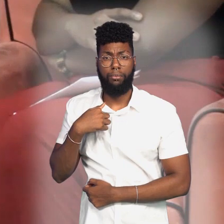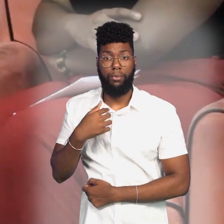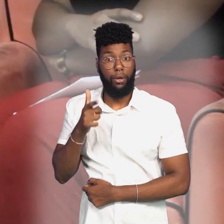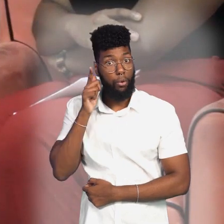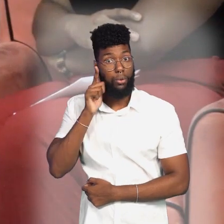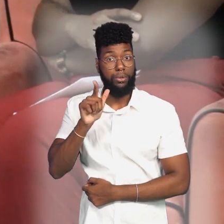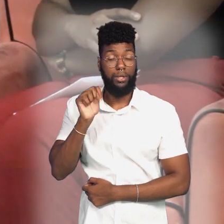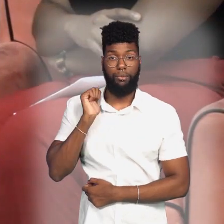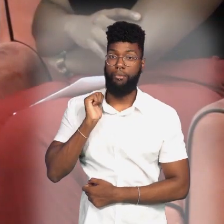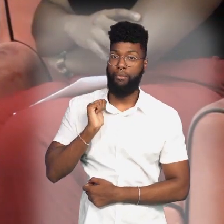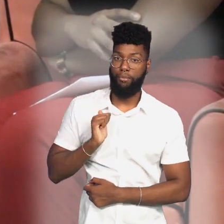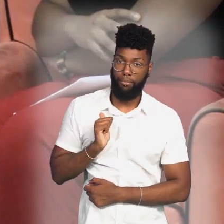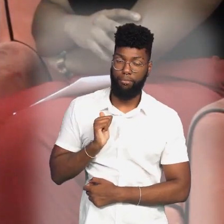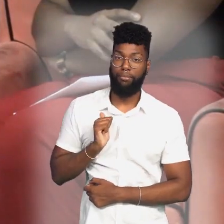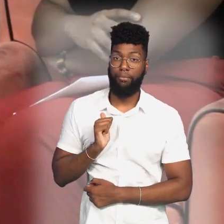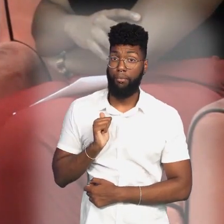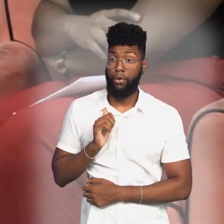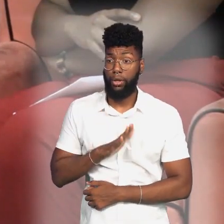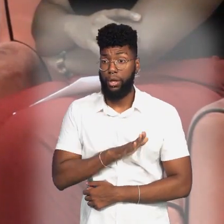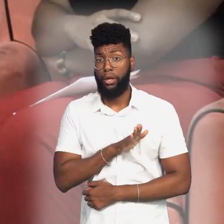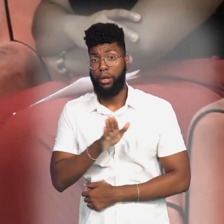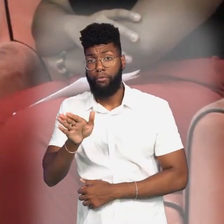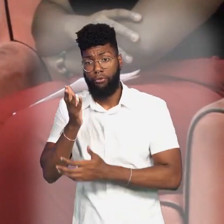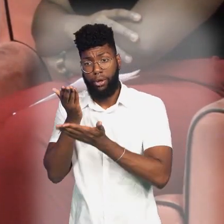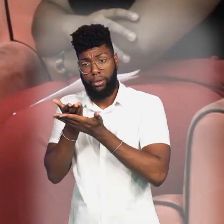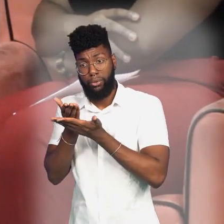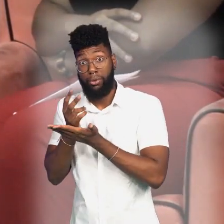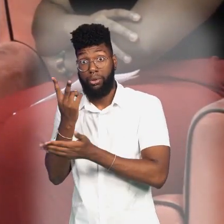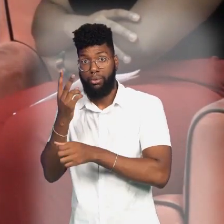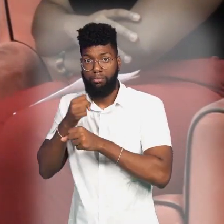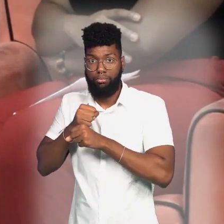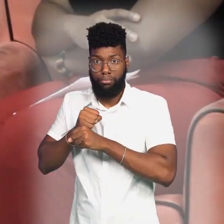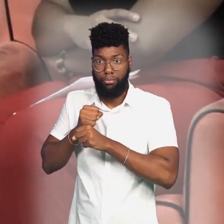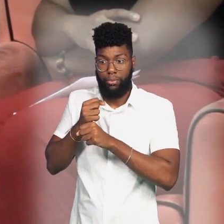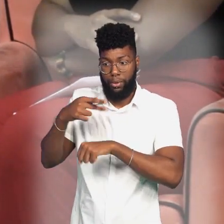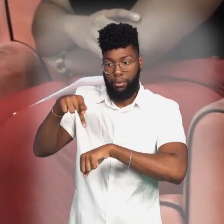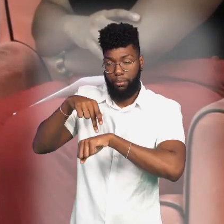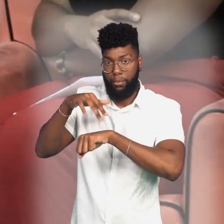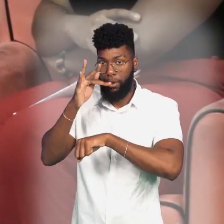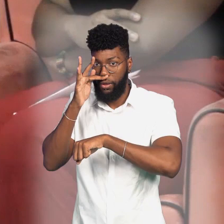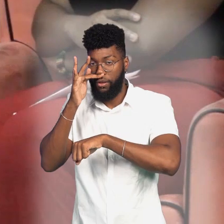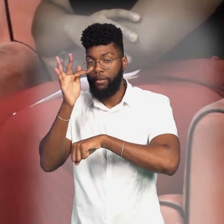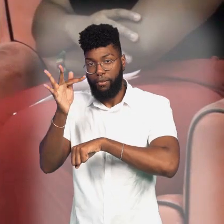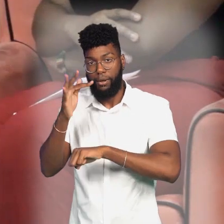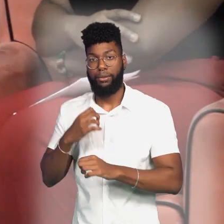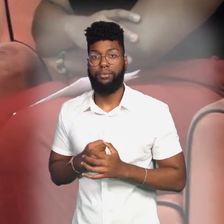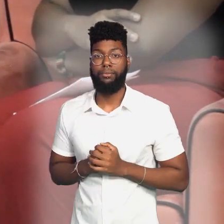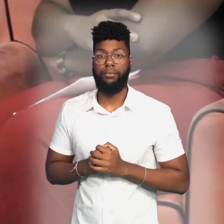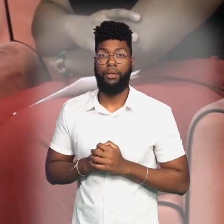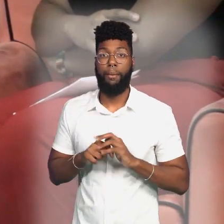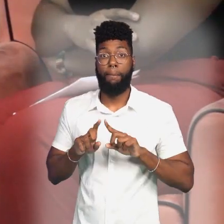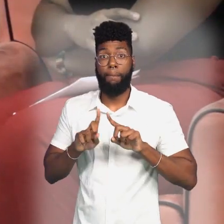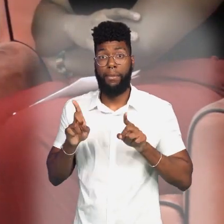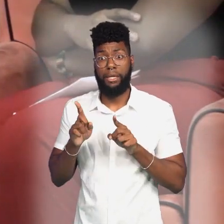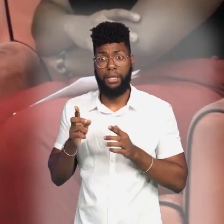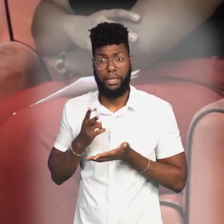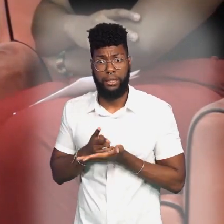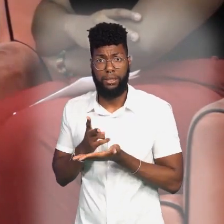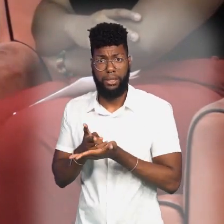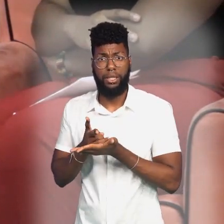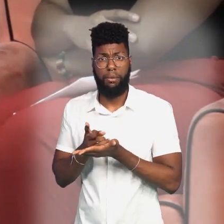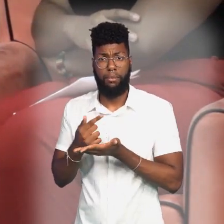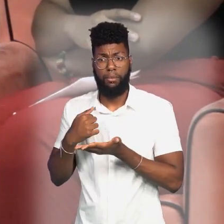e fui estudar 2 anos na França, em Chambéry e Nice. Mas sempre quando